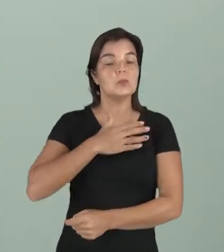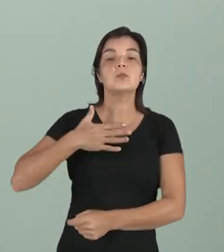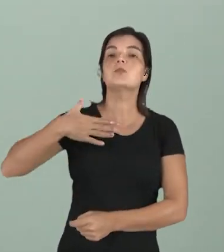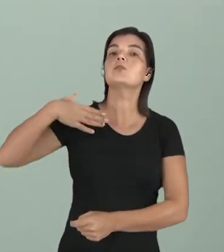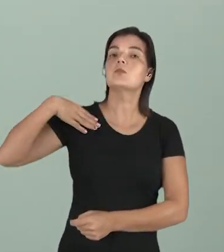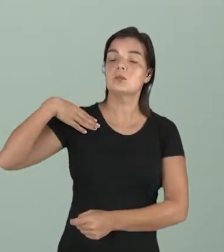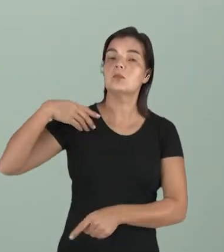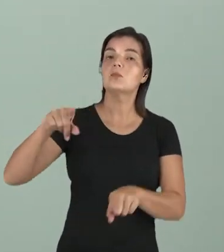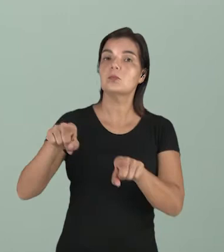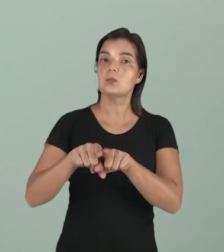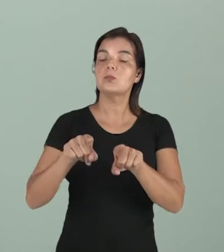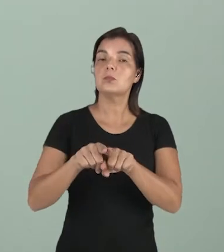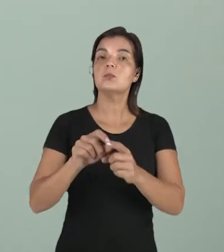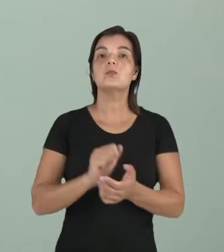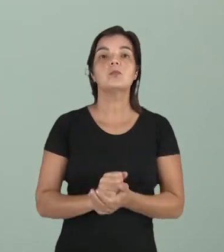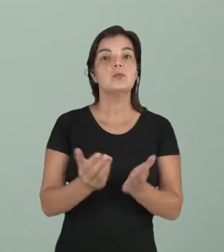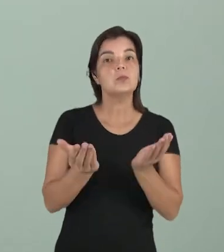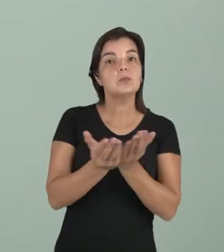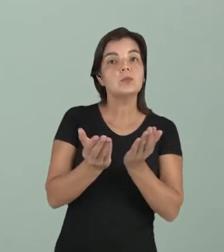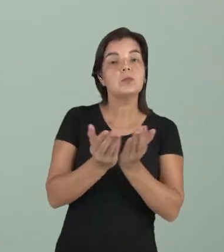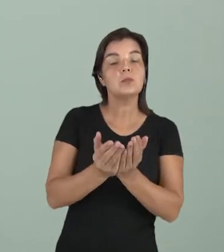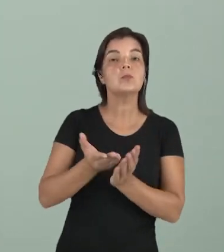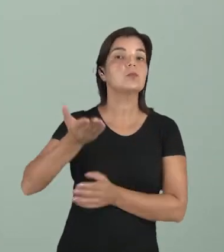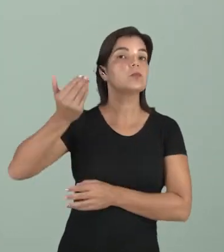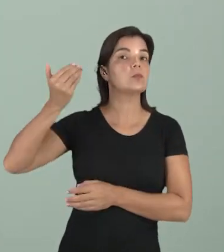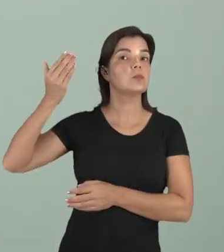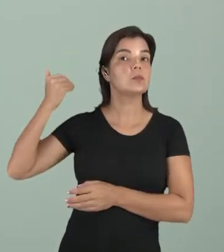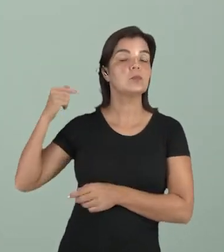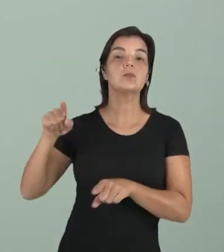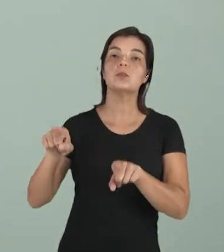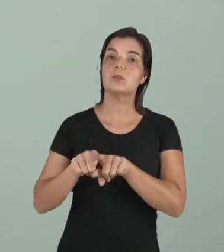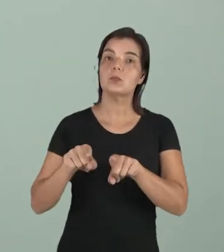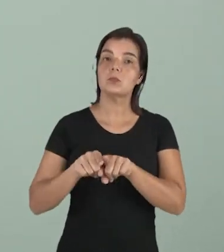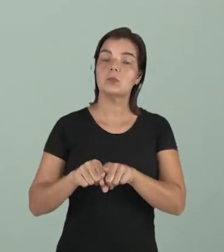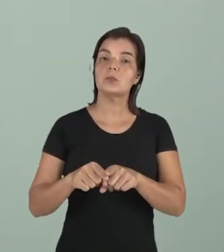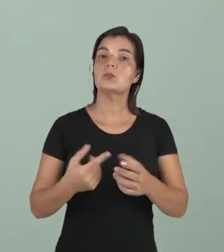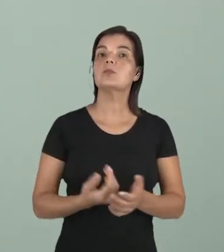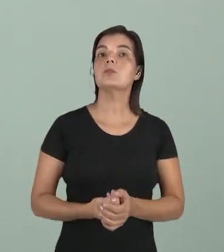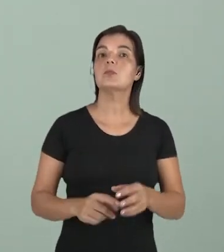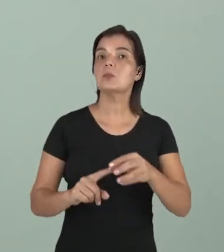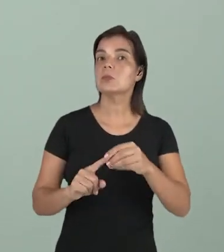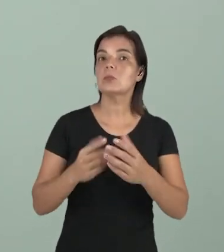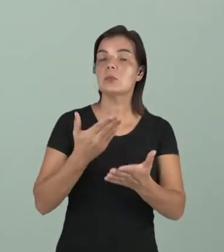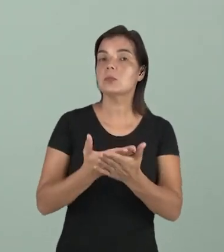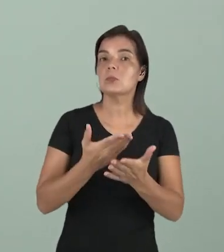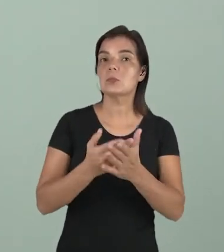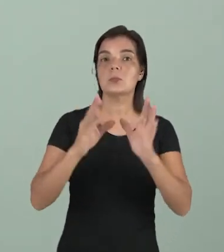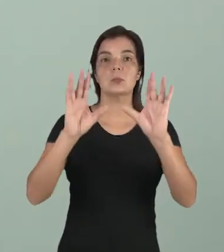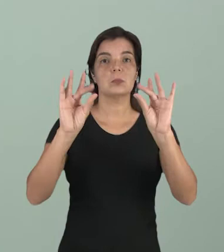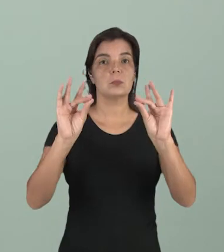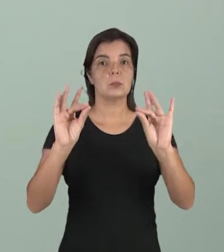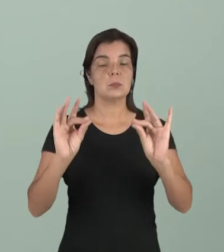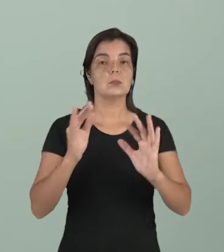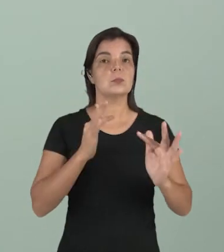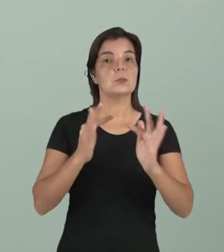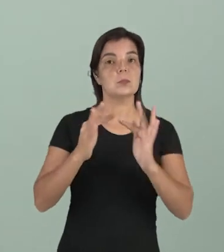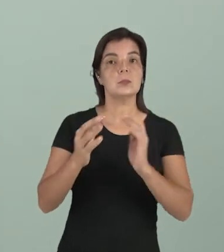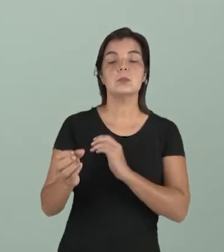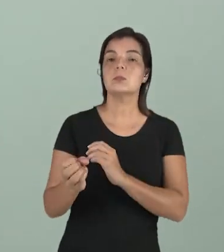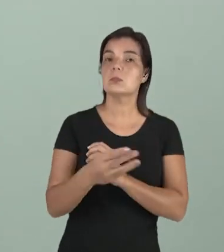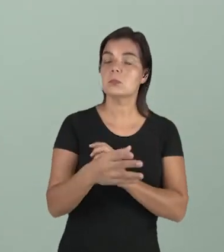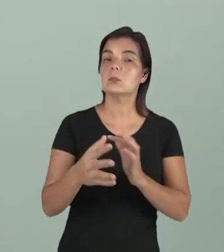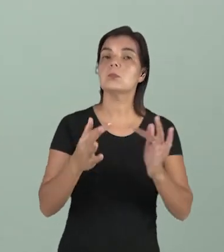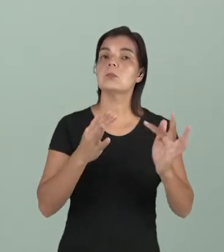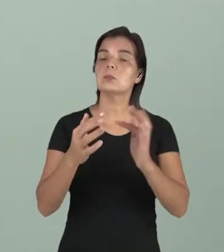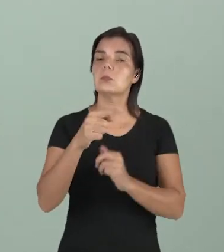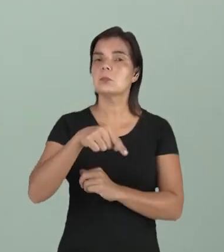cristianizado pelo cristianismo na Idade Média. Então, o objetivo dessa aula não é entrar nos detalhes da física moderna, e nem